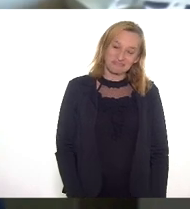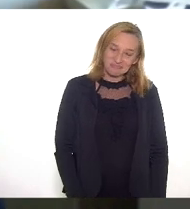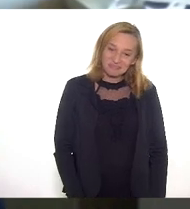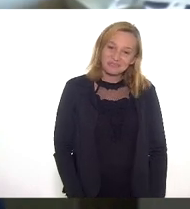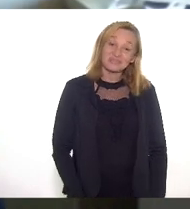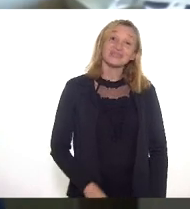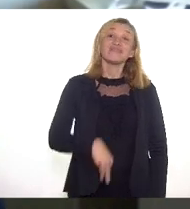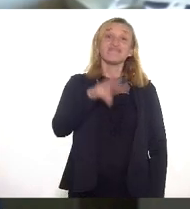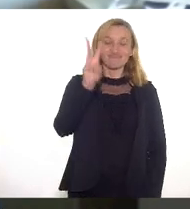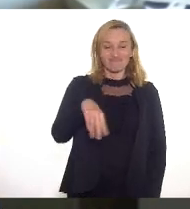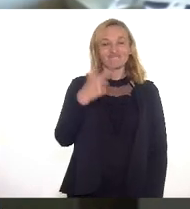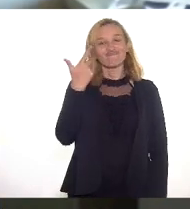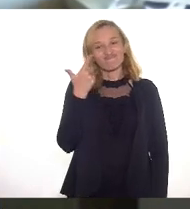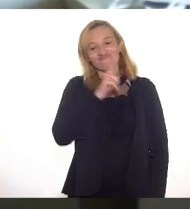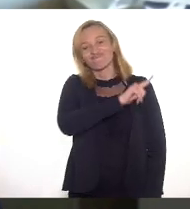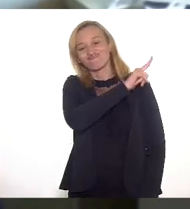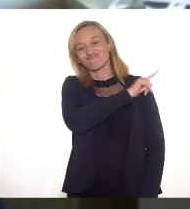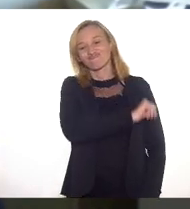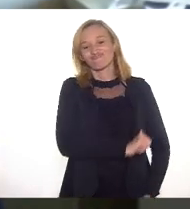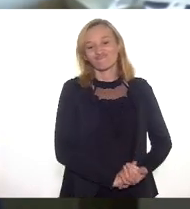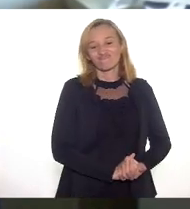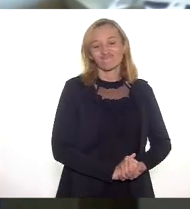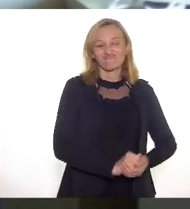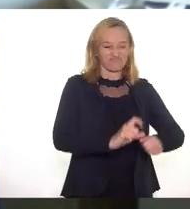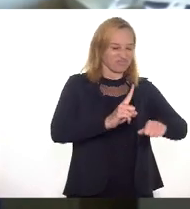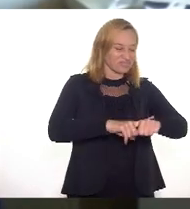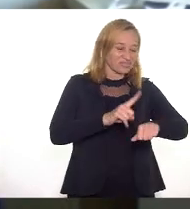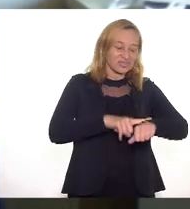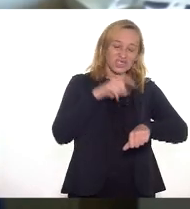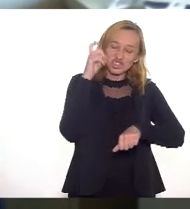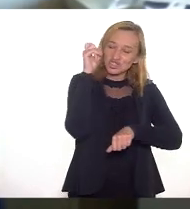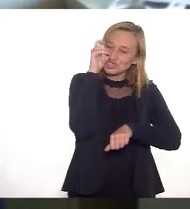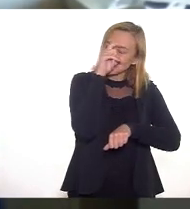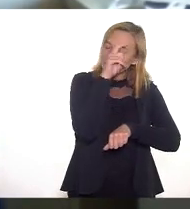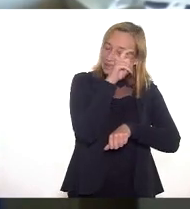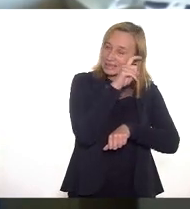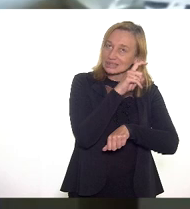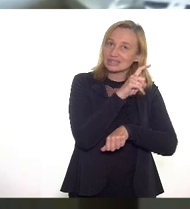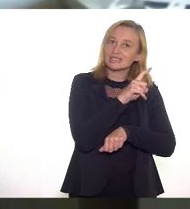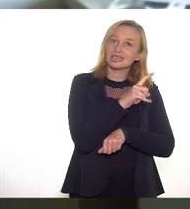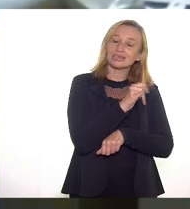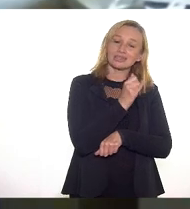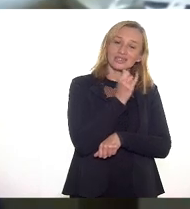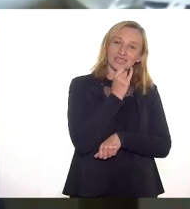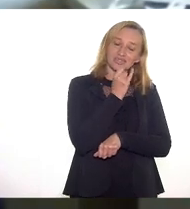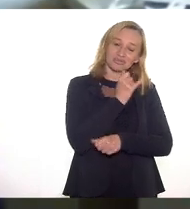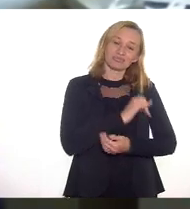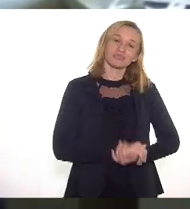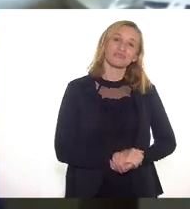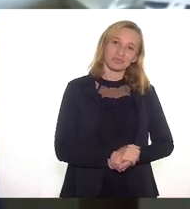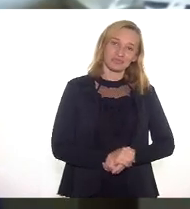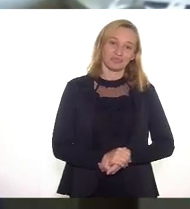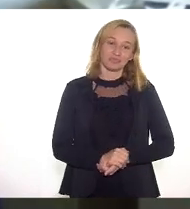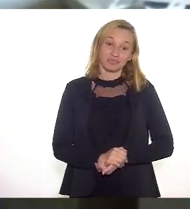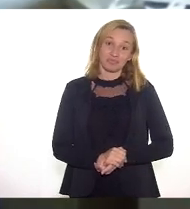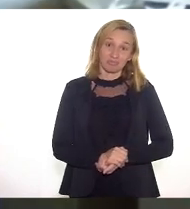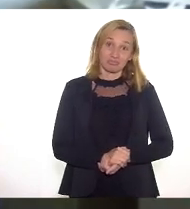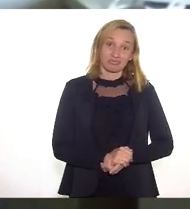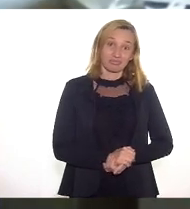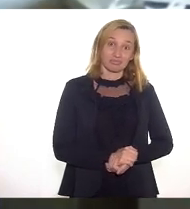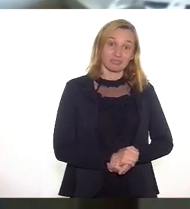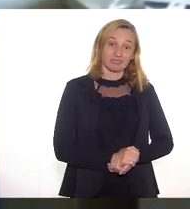de quem consegue, nos momentos mais duros e difíceis, fazer